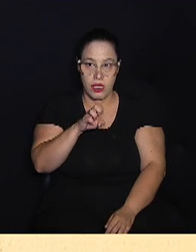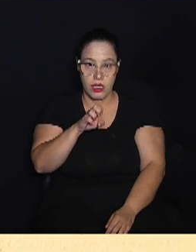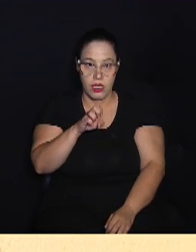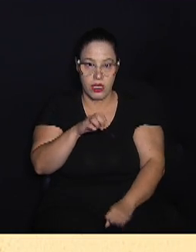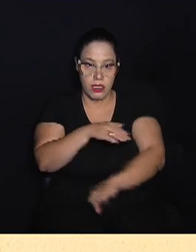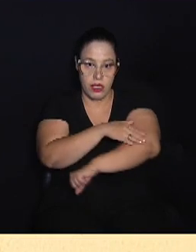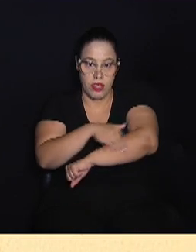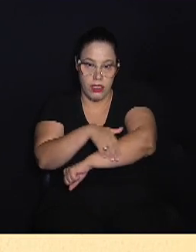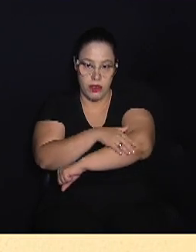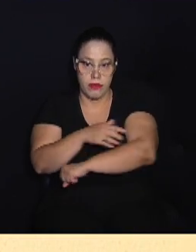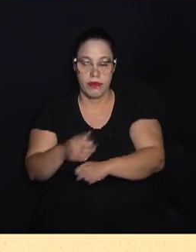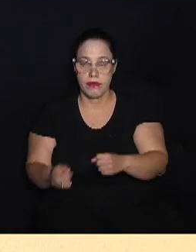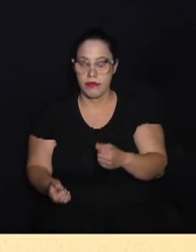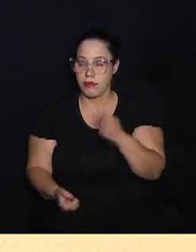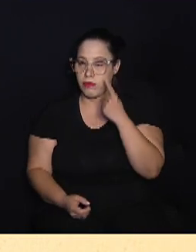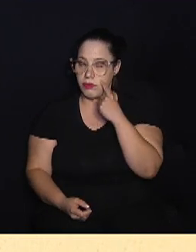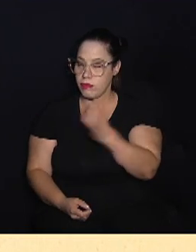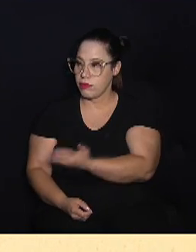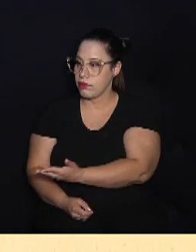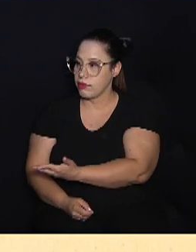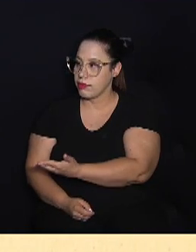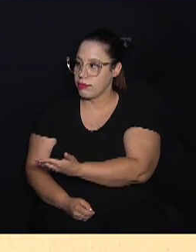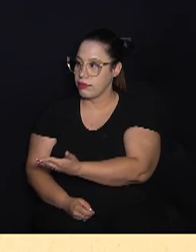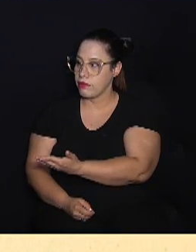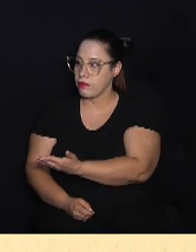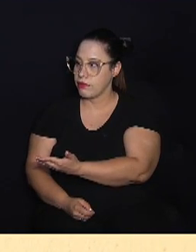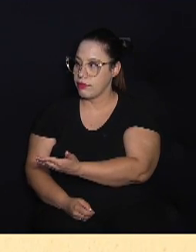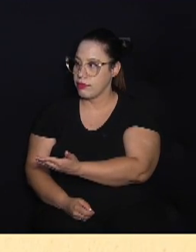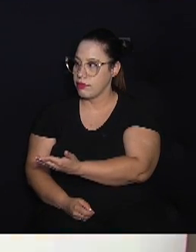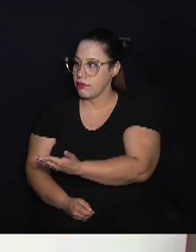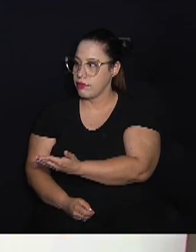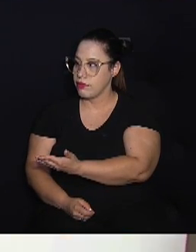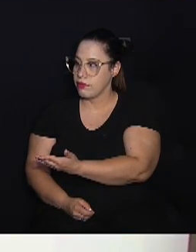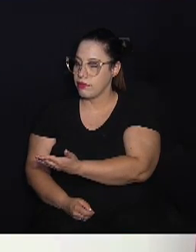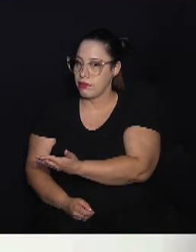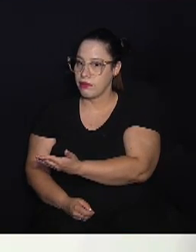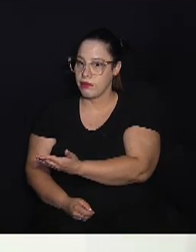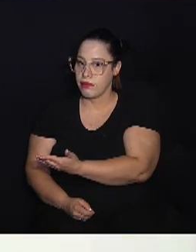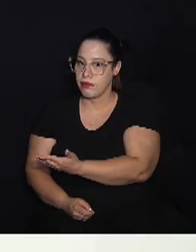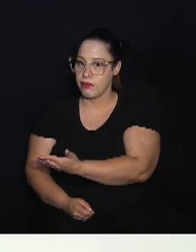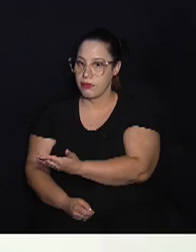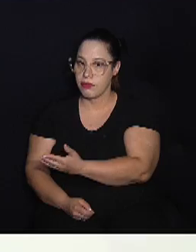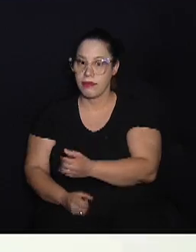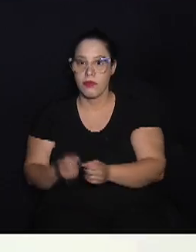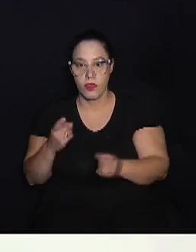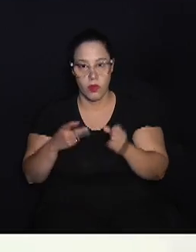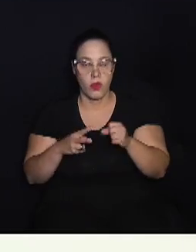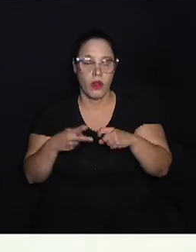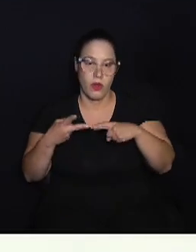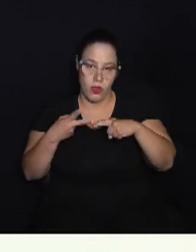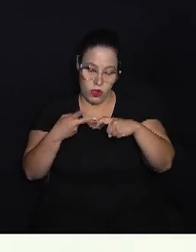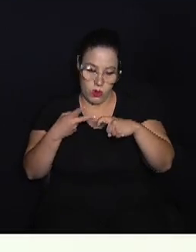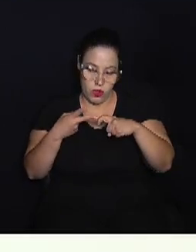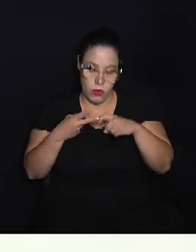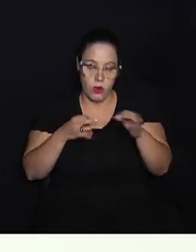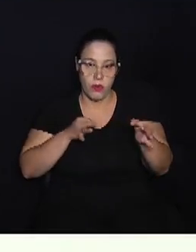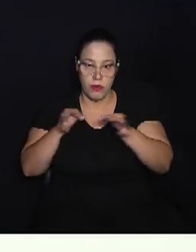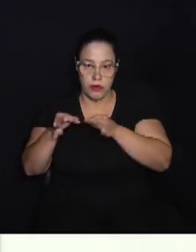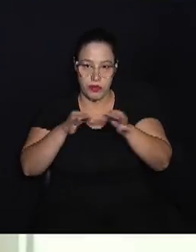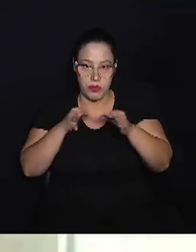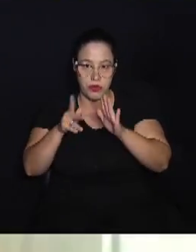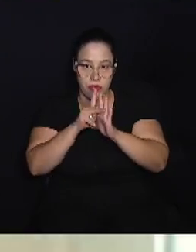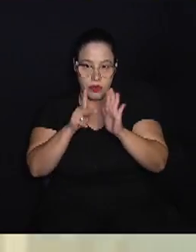rua Doutor César Paranhos de Godói, no Jardim Chapadão. Ainda segundo o veterinário, que coordena o programa